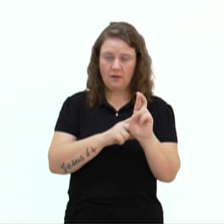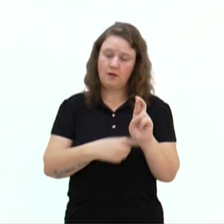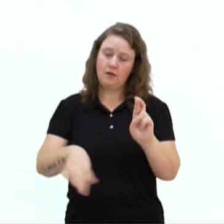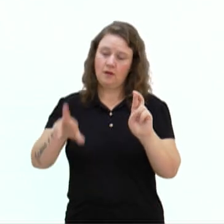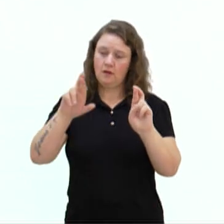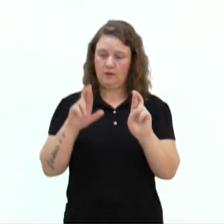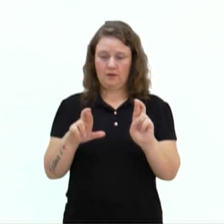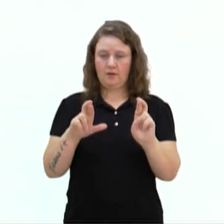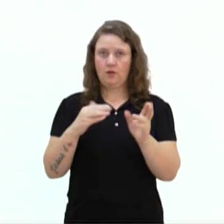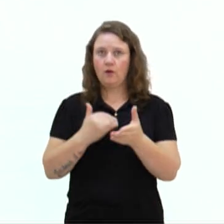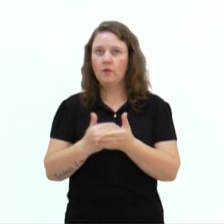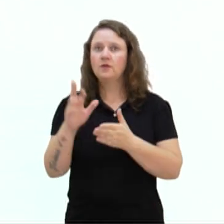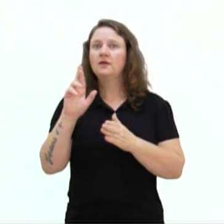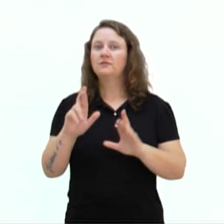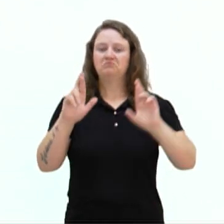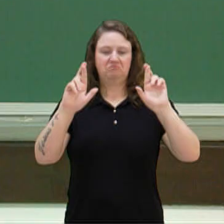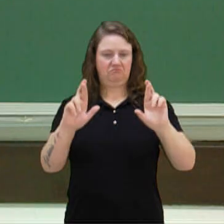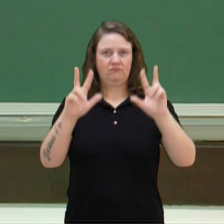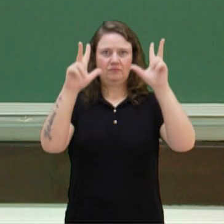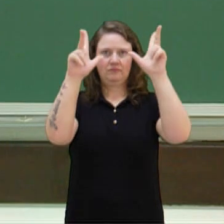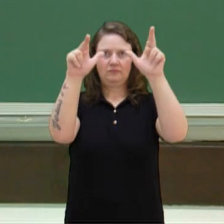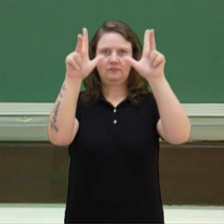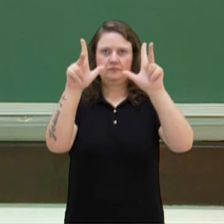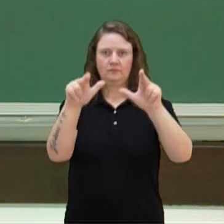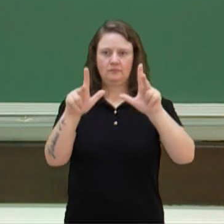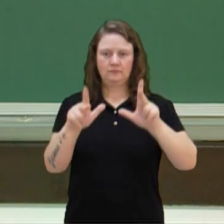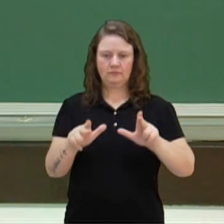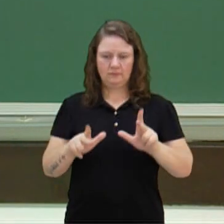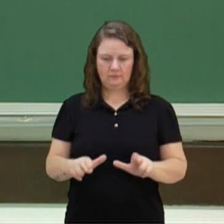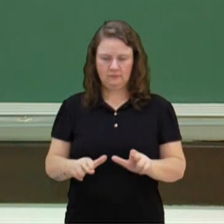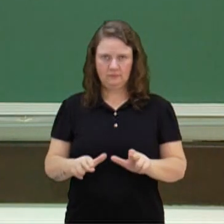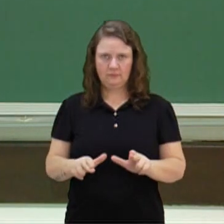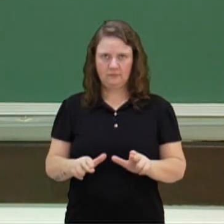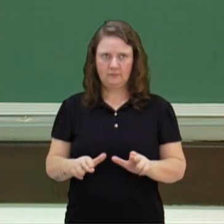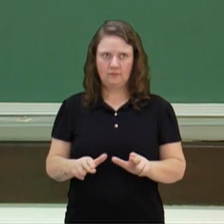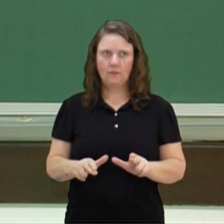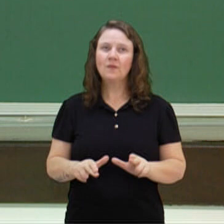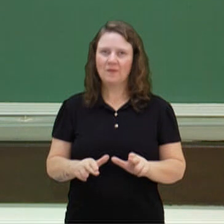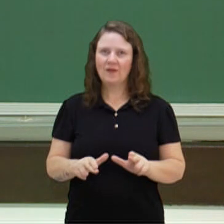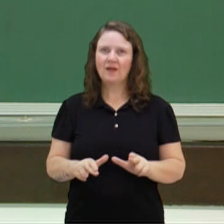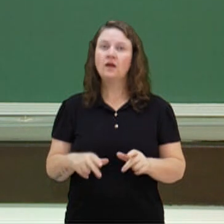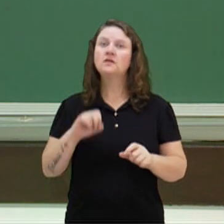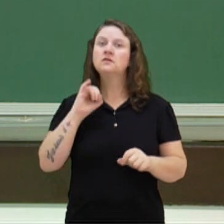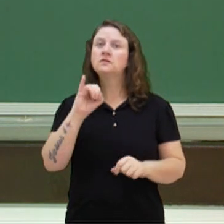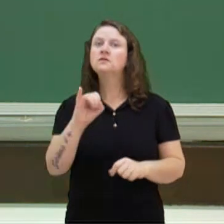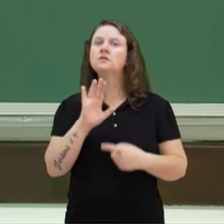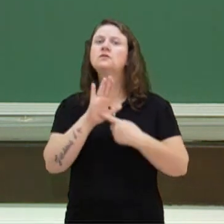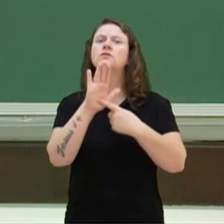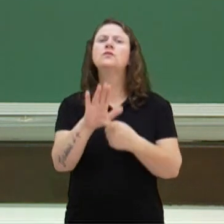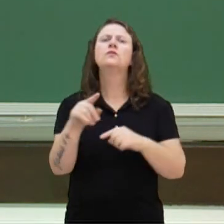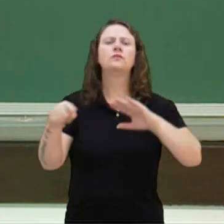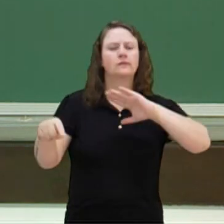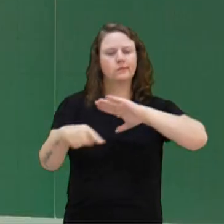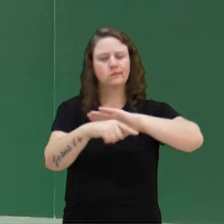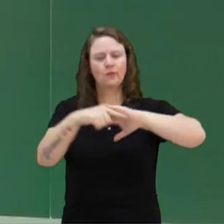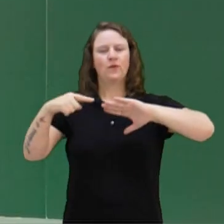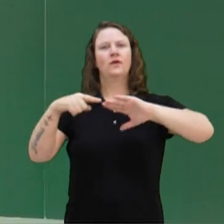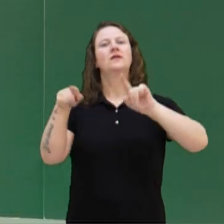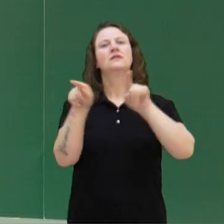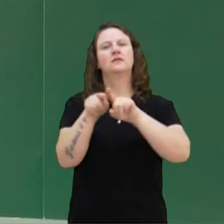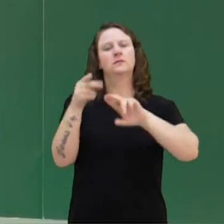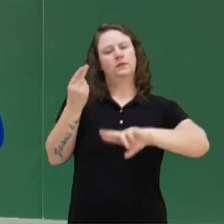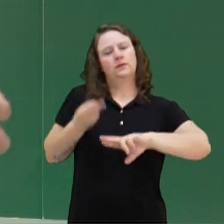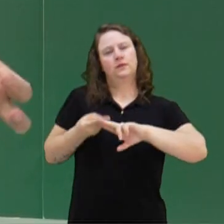R, resistente começou com R. Então, quando eu tiver a mesma consoante, o que que eu tenho que fazer?